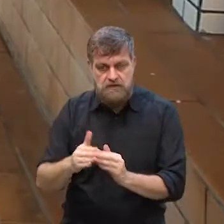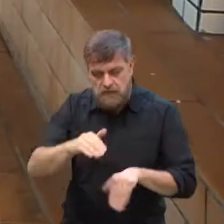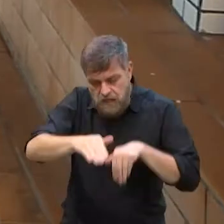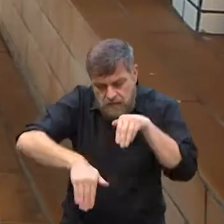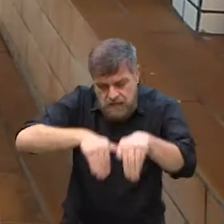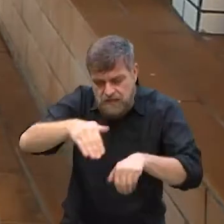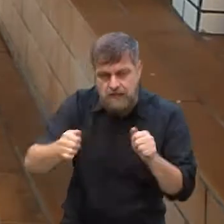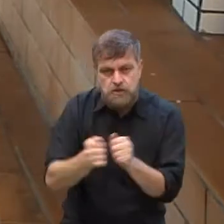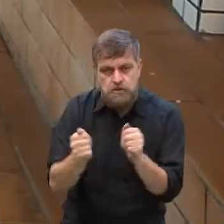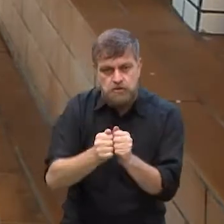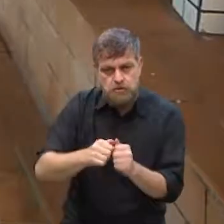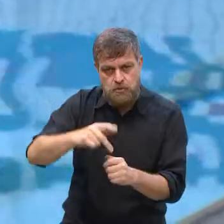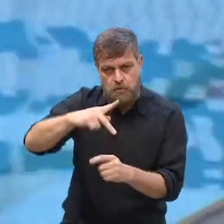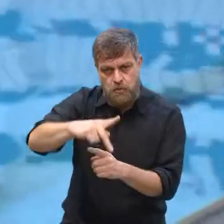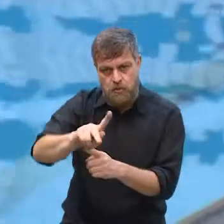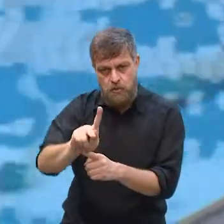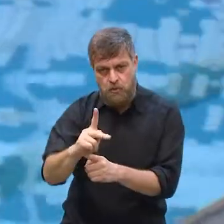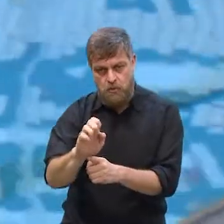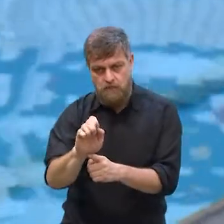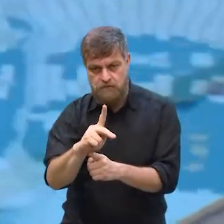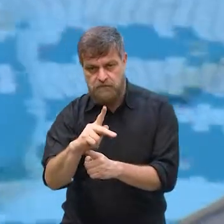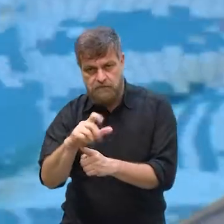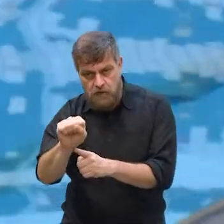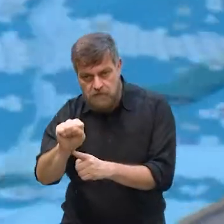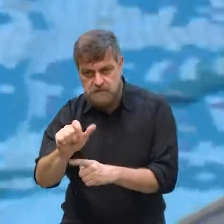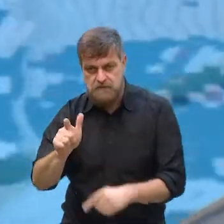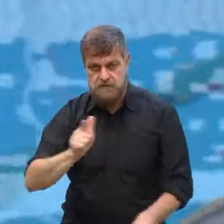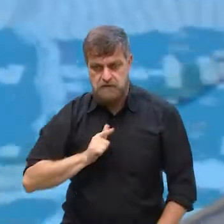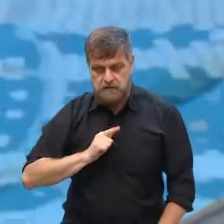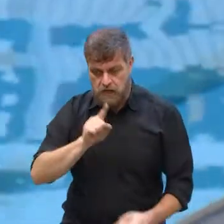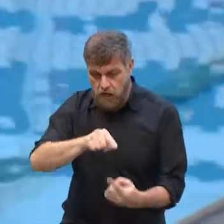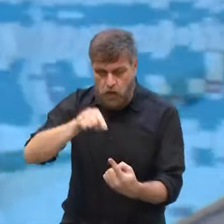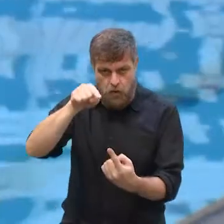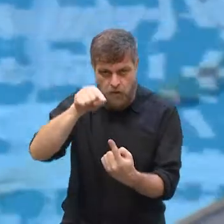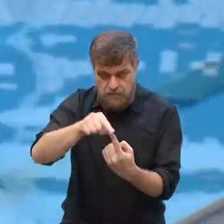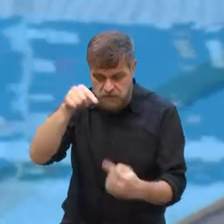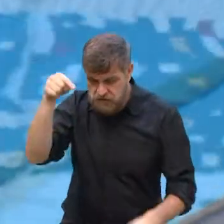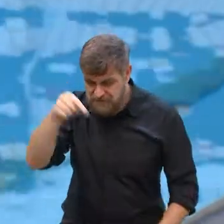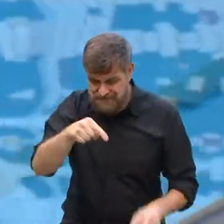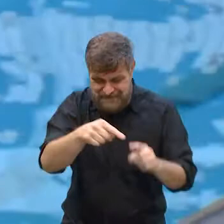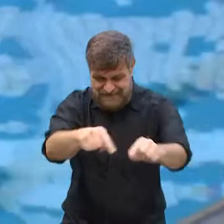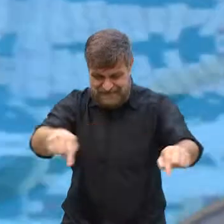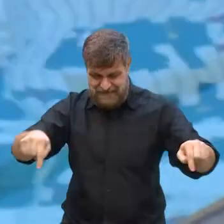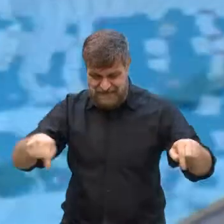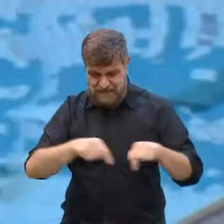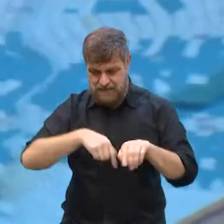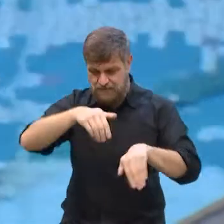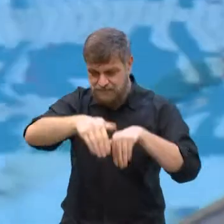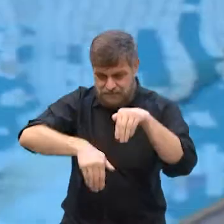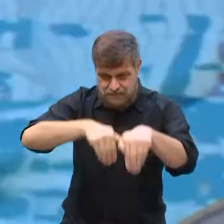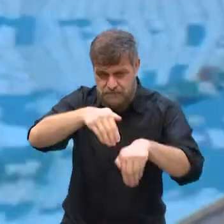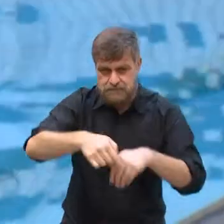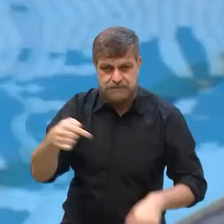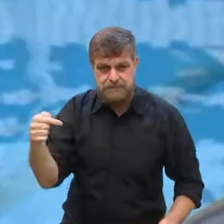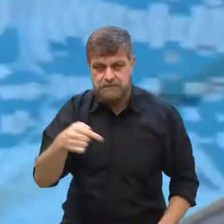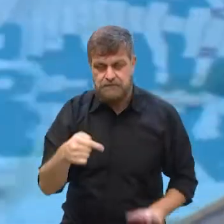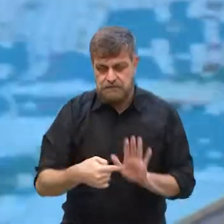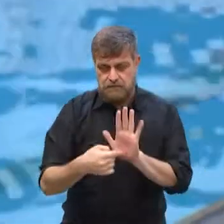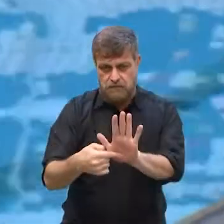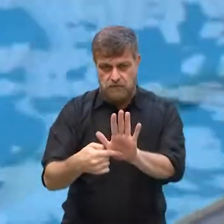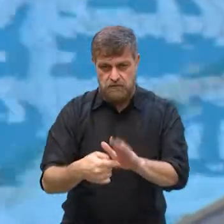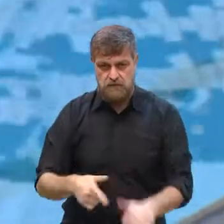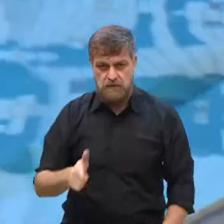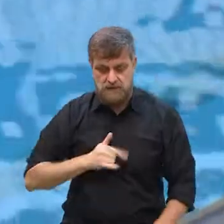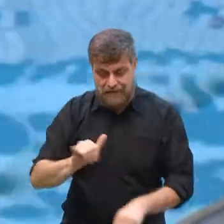Foi através do Laureus, eles têm, o grande objetivo do Laureus, na verdade, é realmente, através